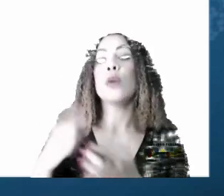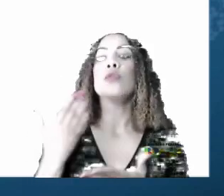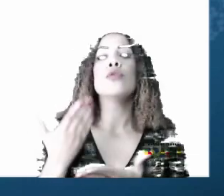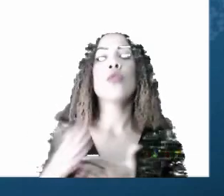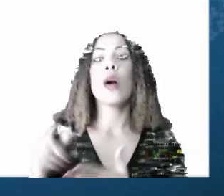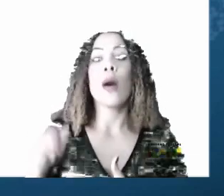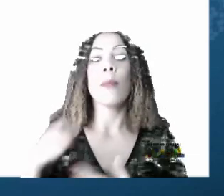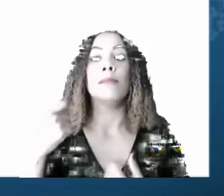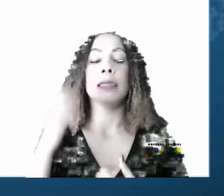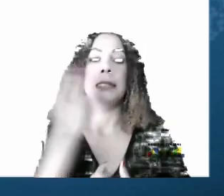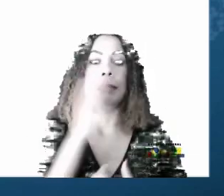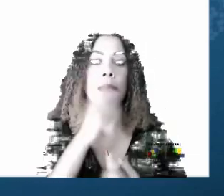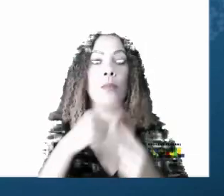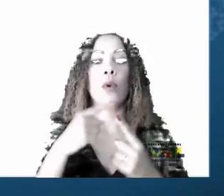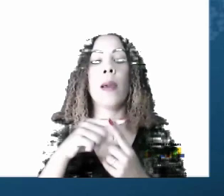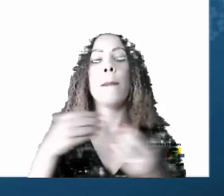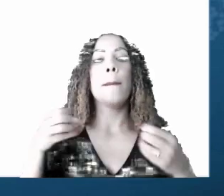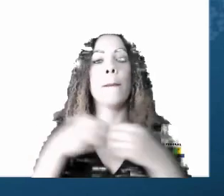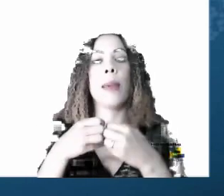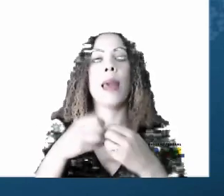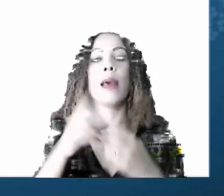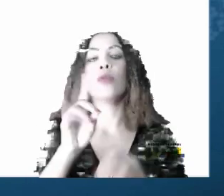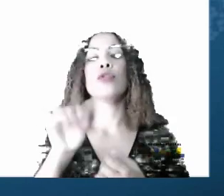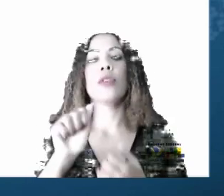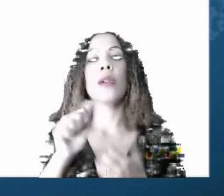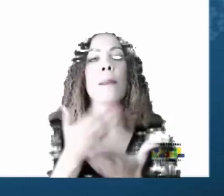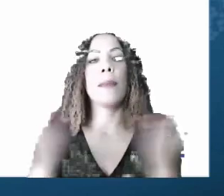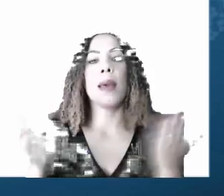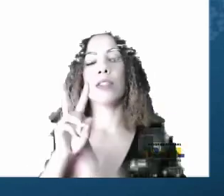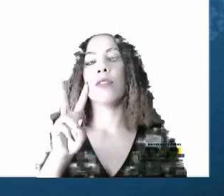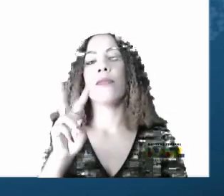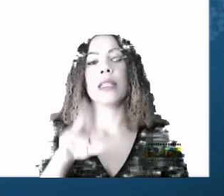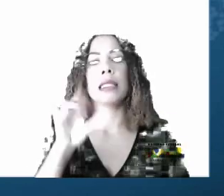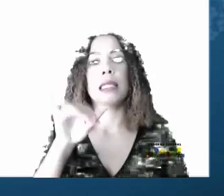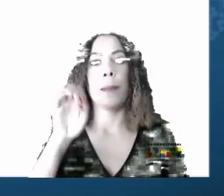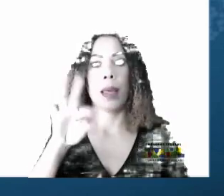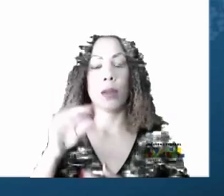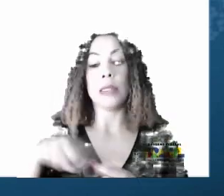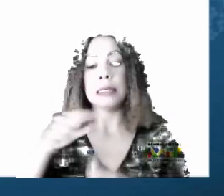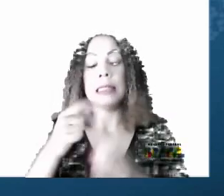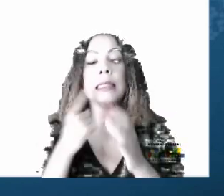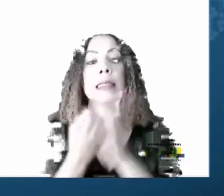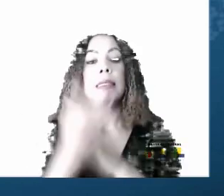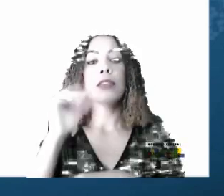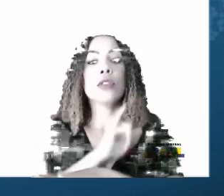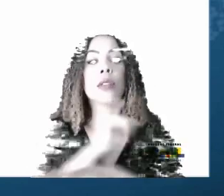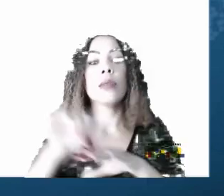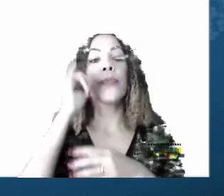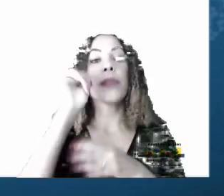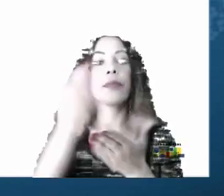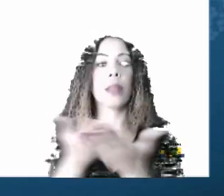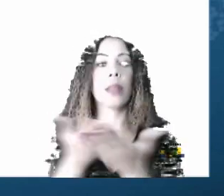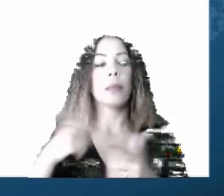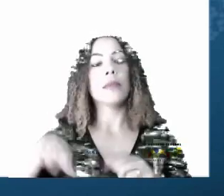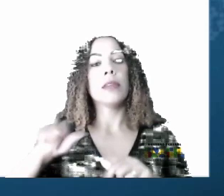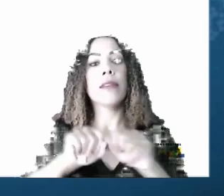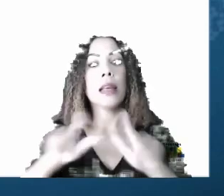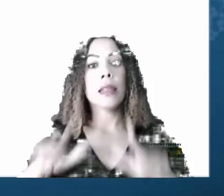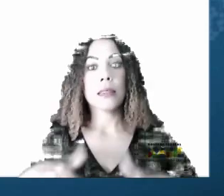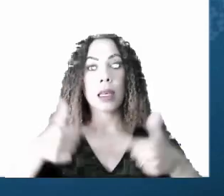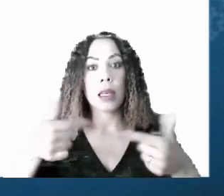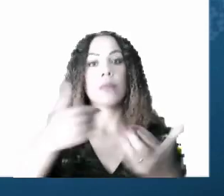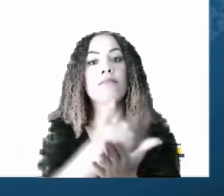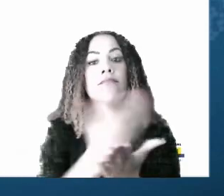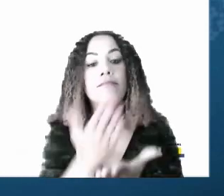Nós lançamos uma estratégia para não perder nenhuma dose. Então, nós fizemos uma ação de remanejamento de doses entre